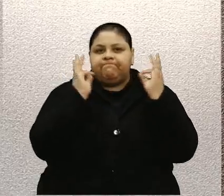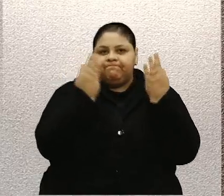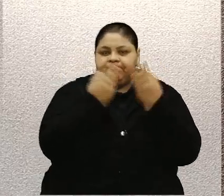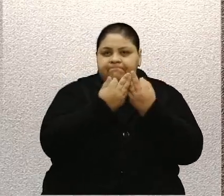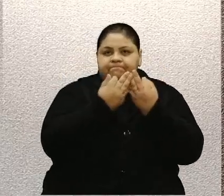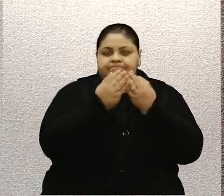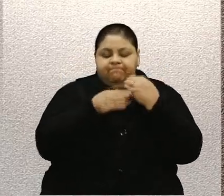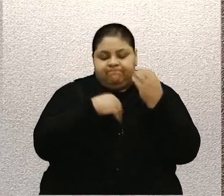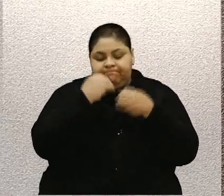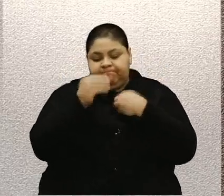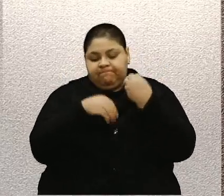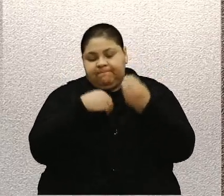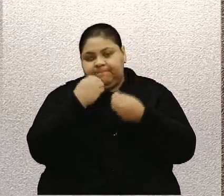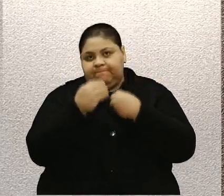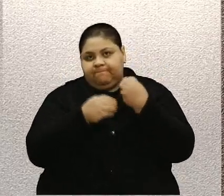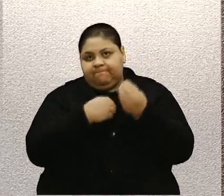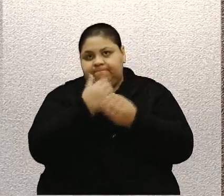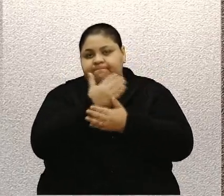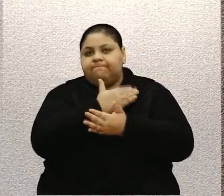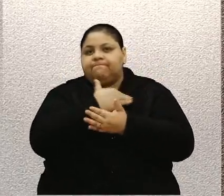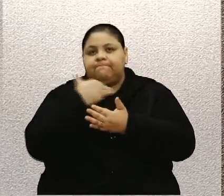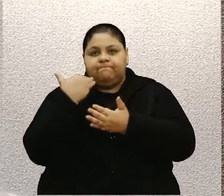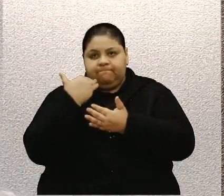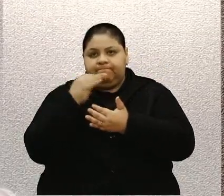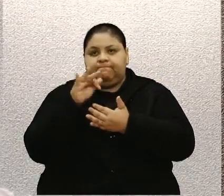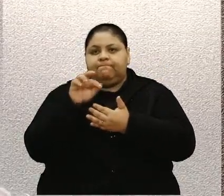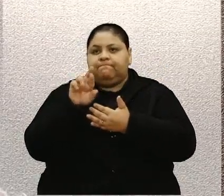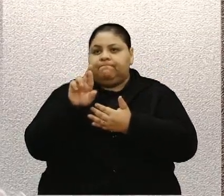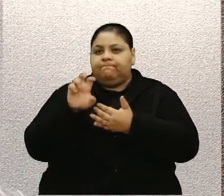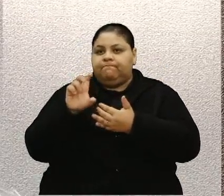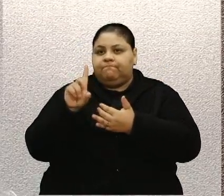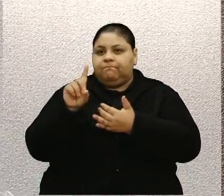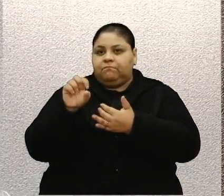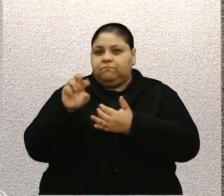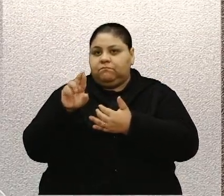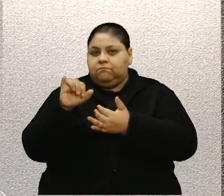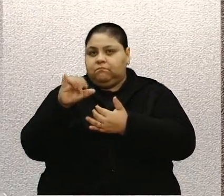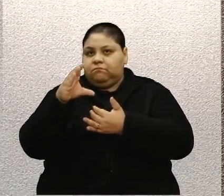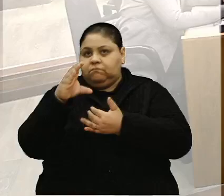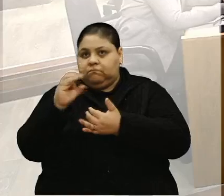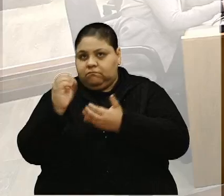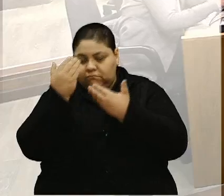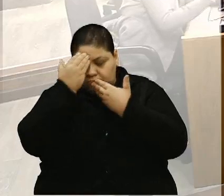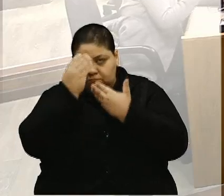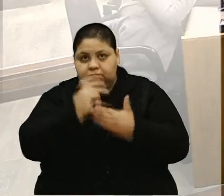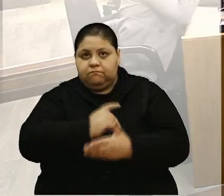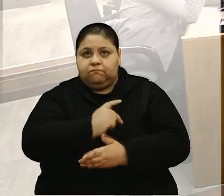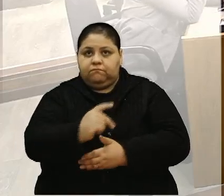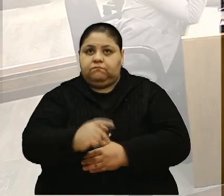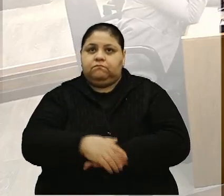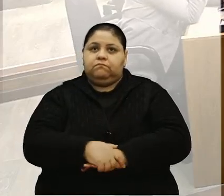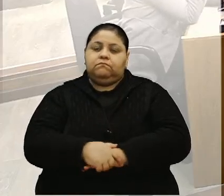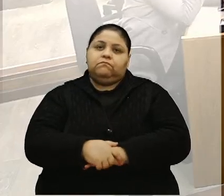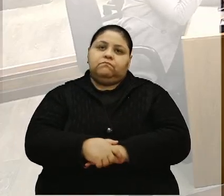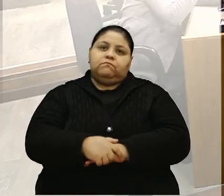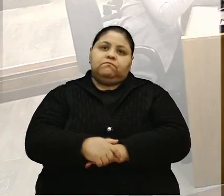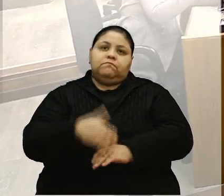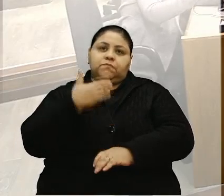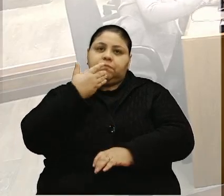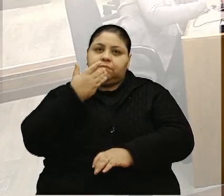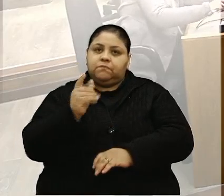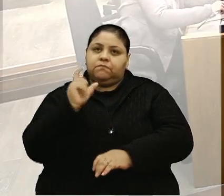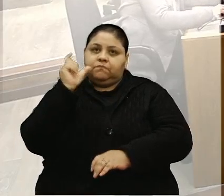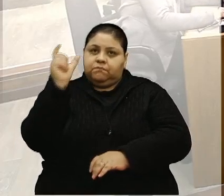nossos sentimentos pelo falecimento de Frederico Lenor Mazzocchi. Obrigado, presidente. Obrigada, vereador. Peço a palavra.